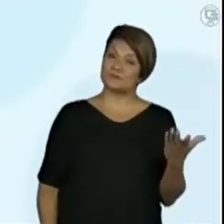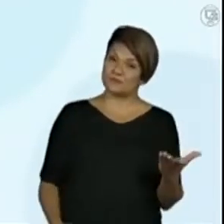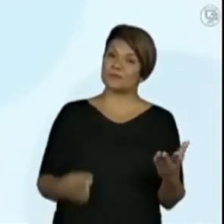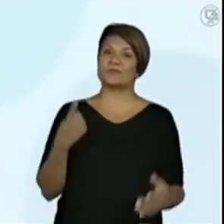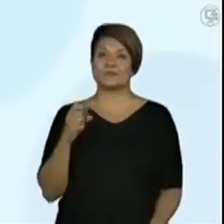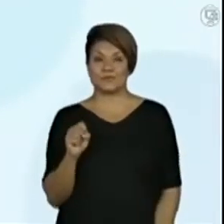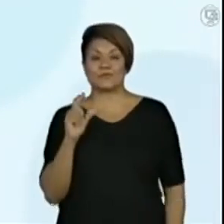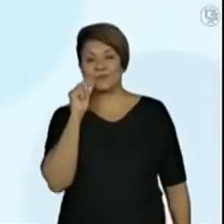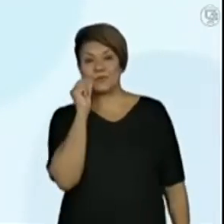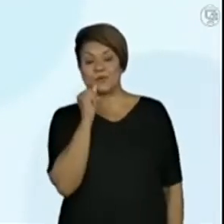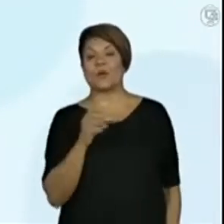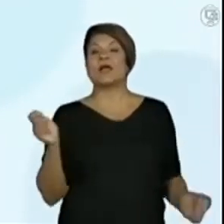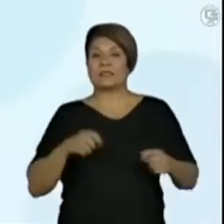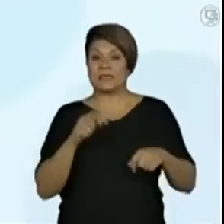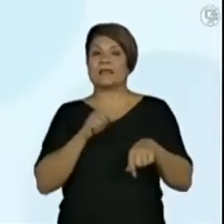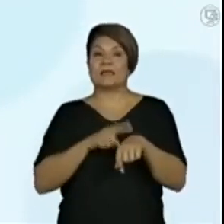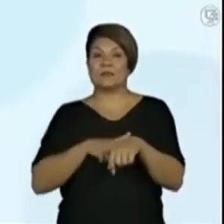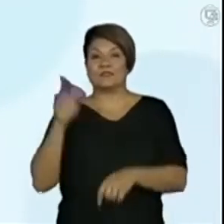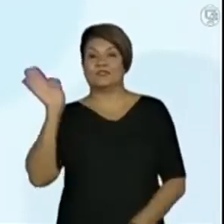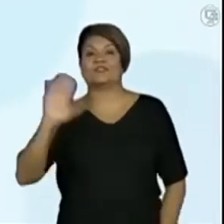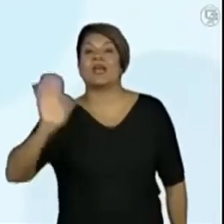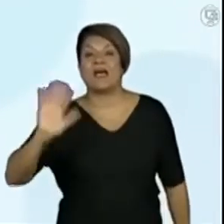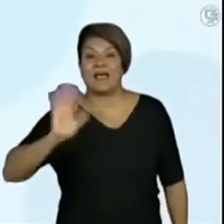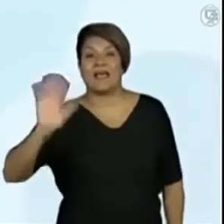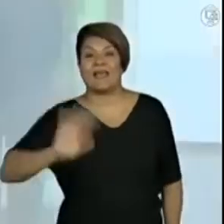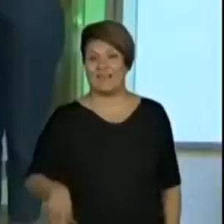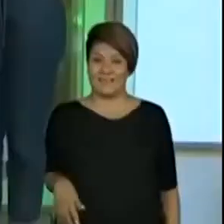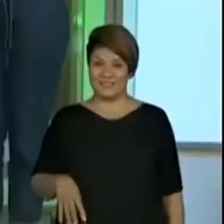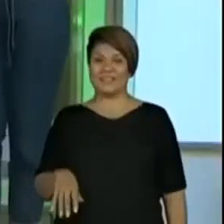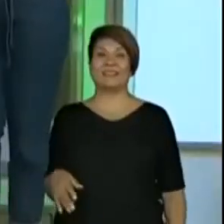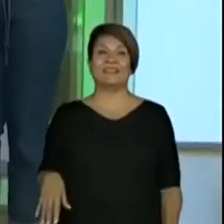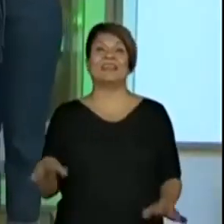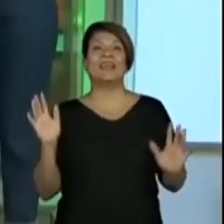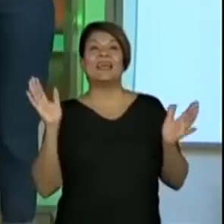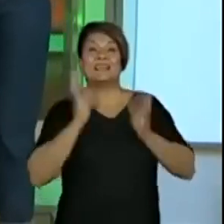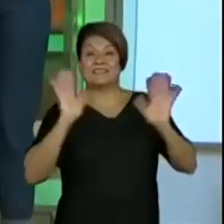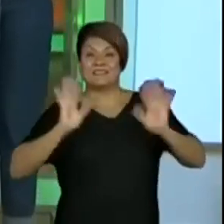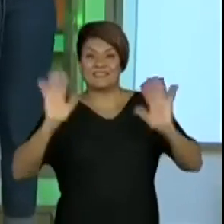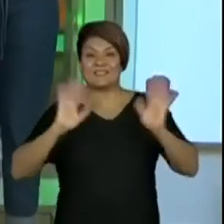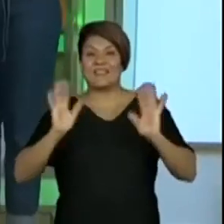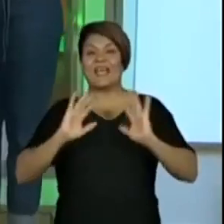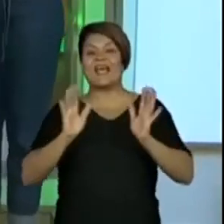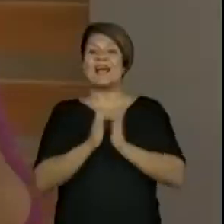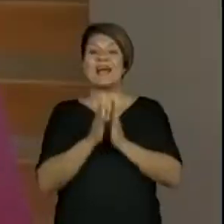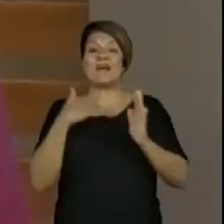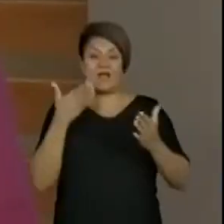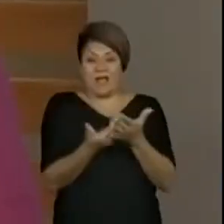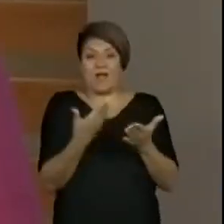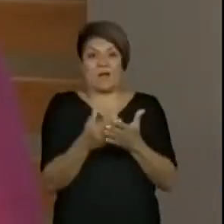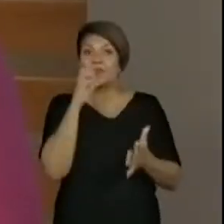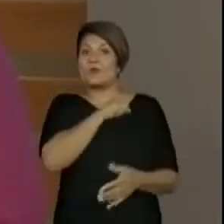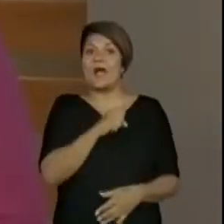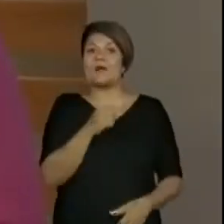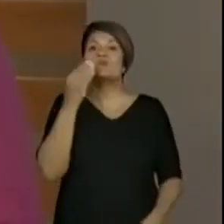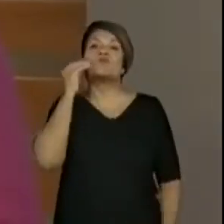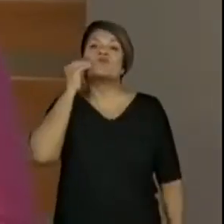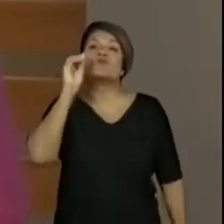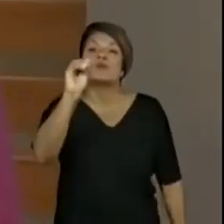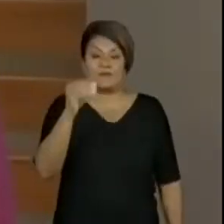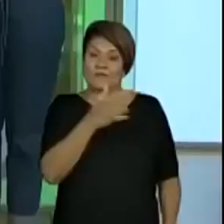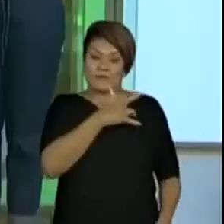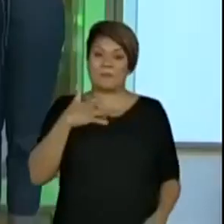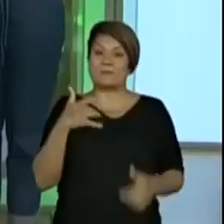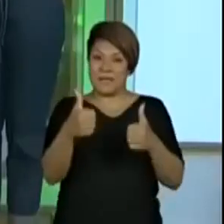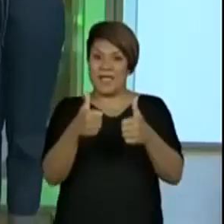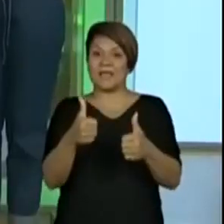10, 11, 12, 13, 14, 15, 16, 17, 18. E agora só dá tempo da gente falar tchau pra eles. Turminha, estão mandando eu dar tchau pra vocês. A nossa aula passou muito rápido. Fiquem bem